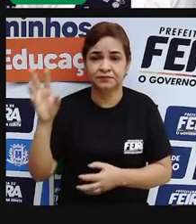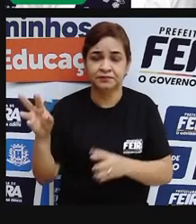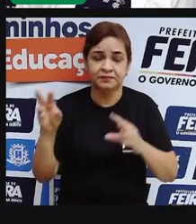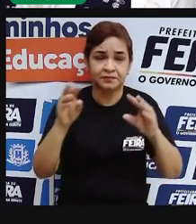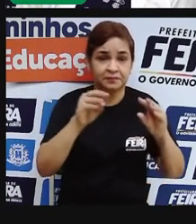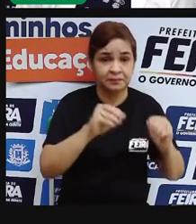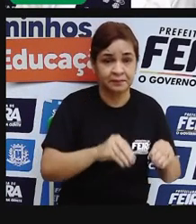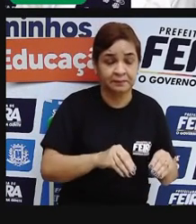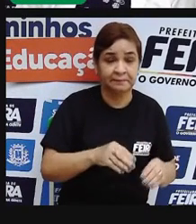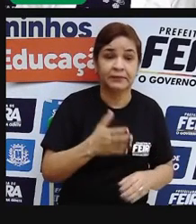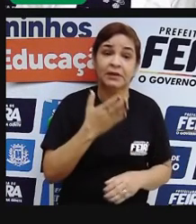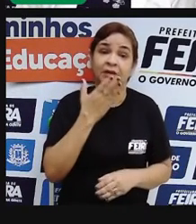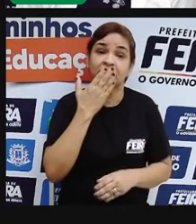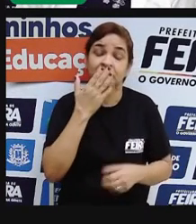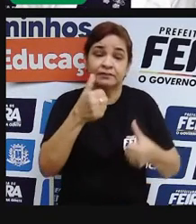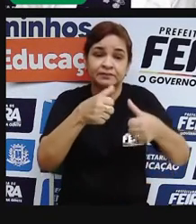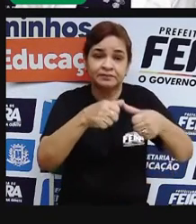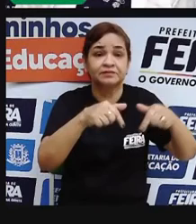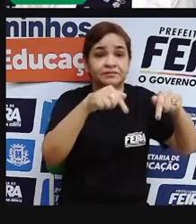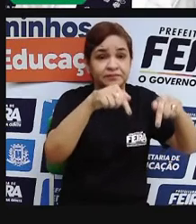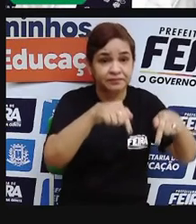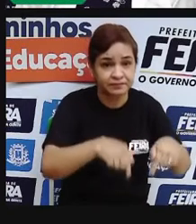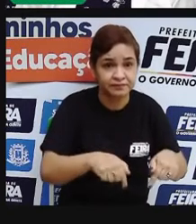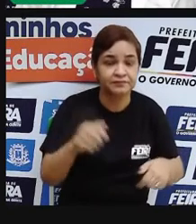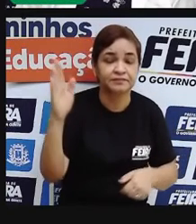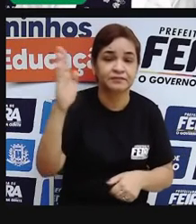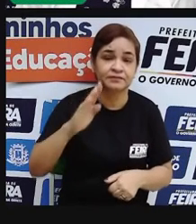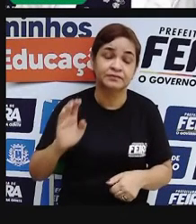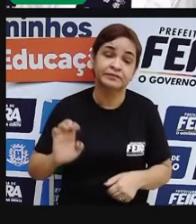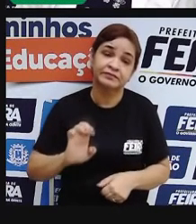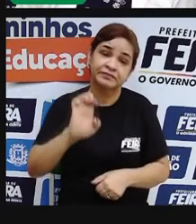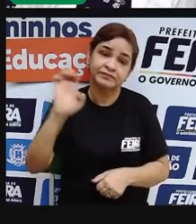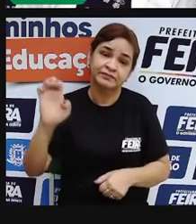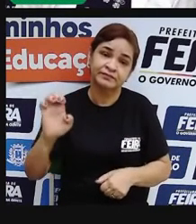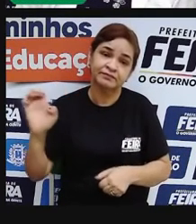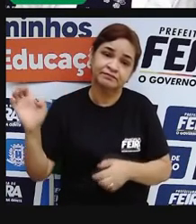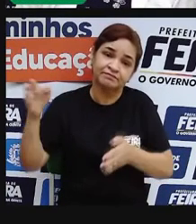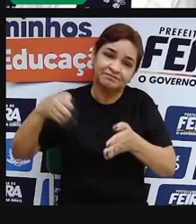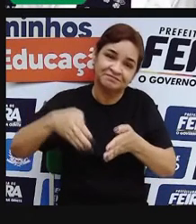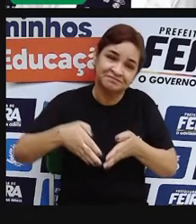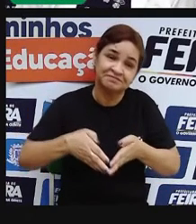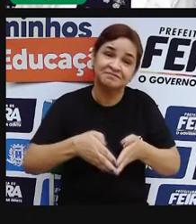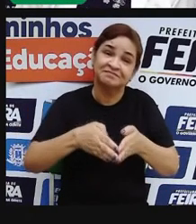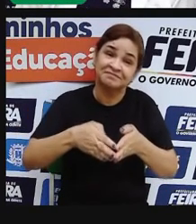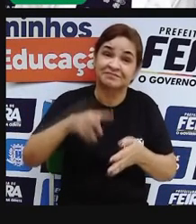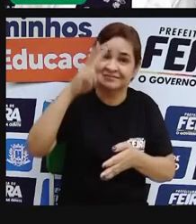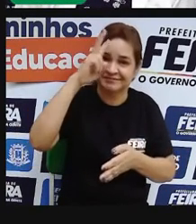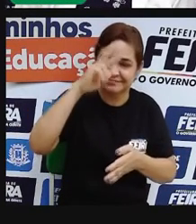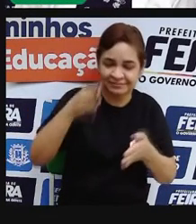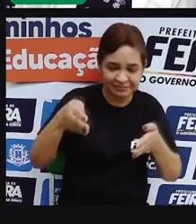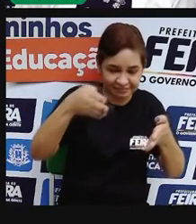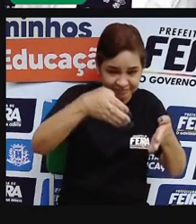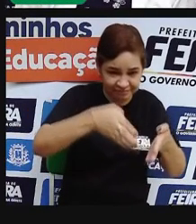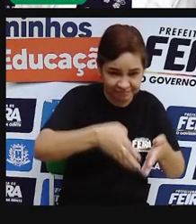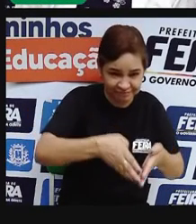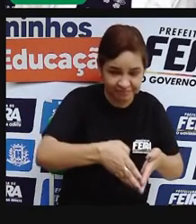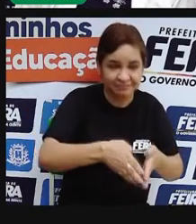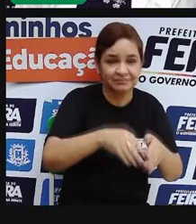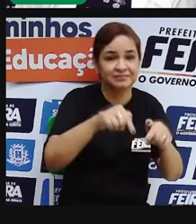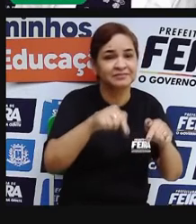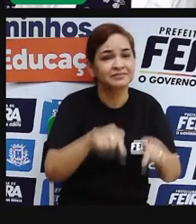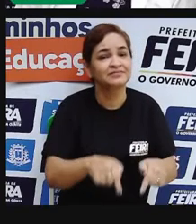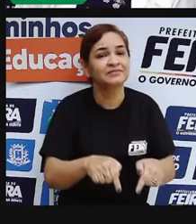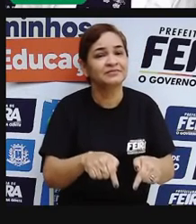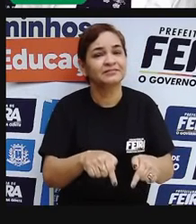indígenas que já habitavam este território e os europeus que vieram aqui nessa outra região do nosso